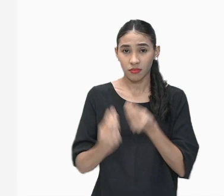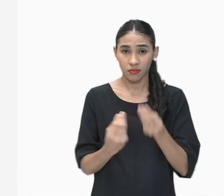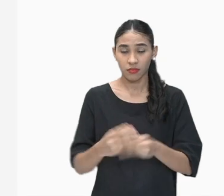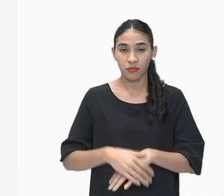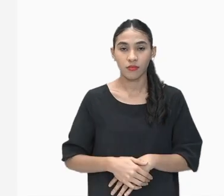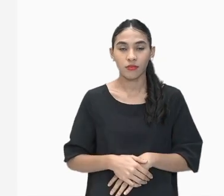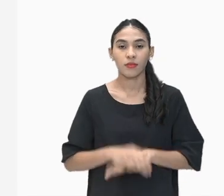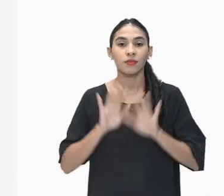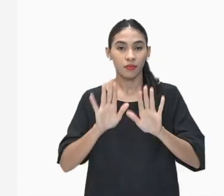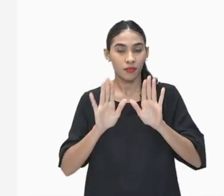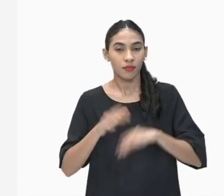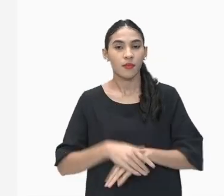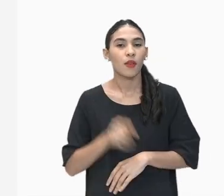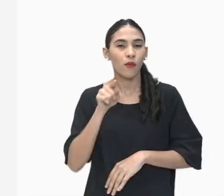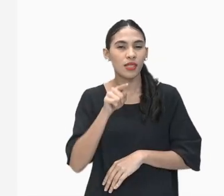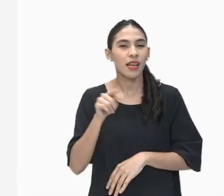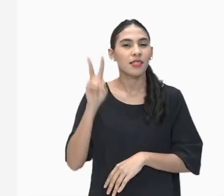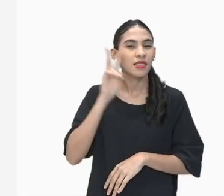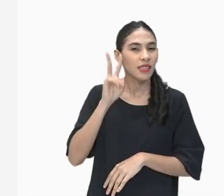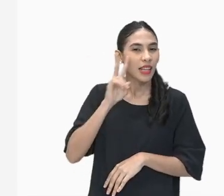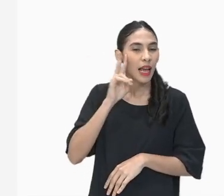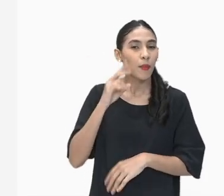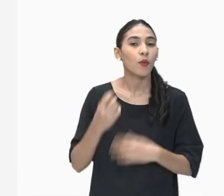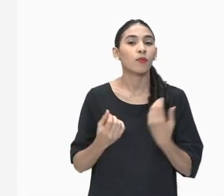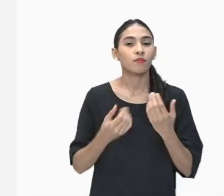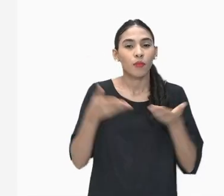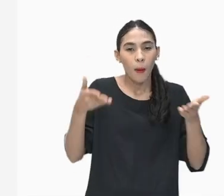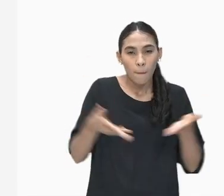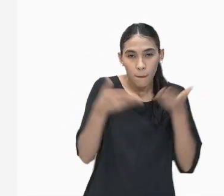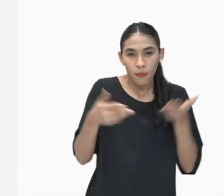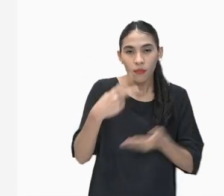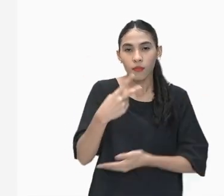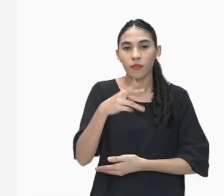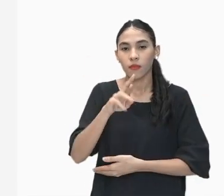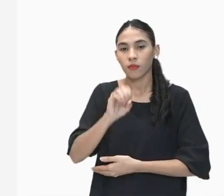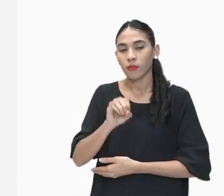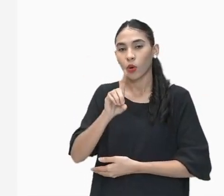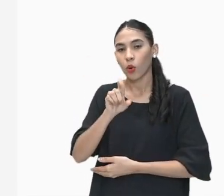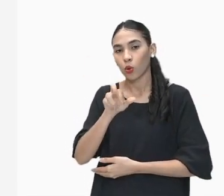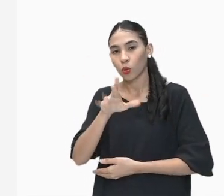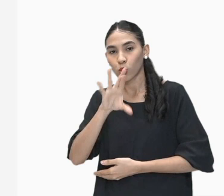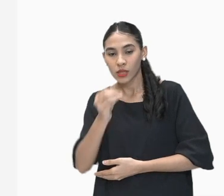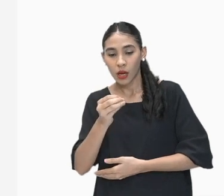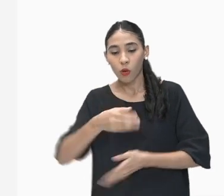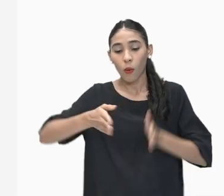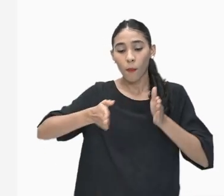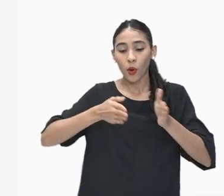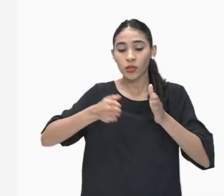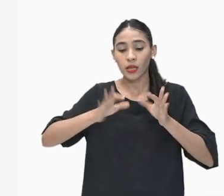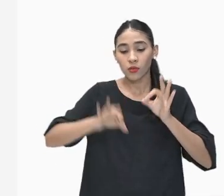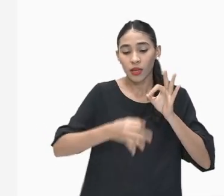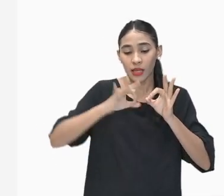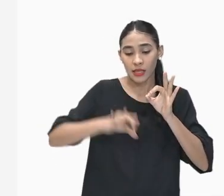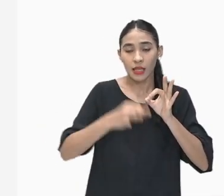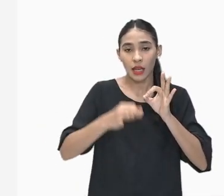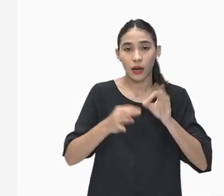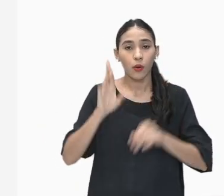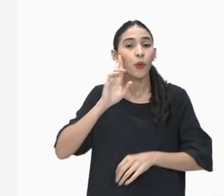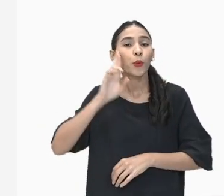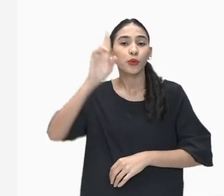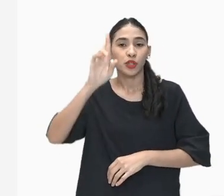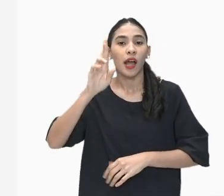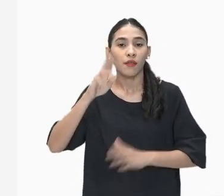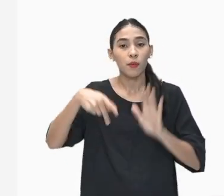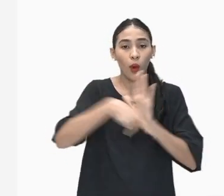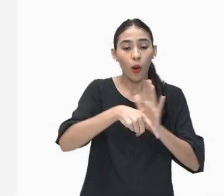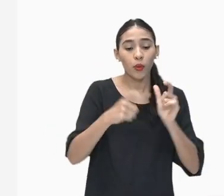da produção, vocês lembram que nós dizemos o seguinte, lá no começo do processo artesanal, o dono da